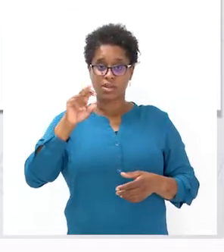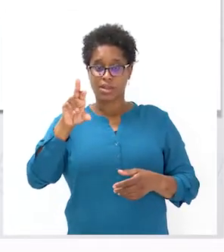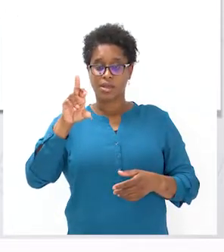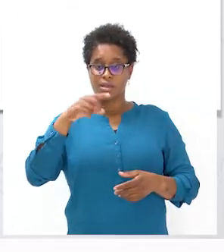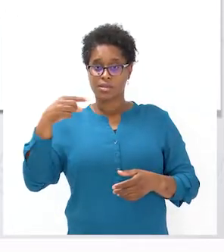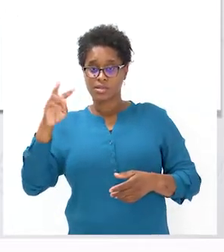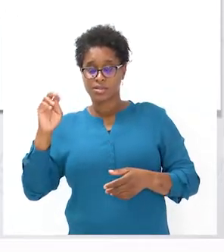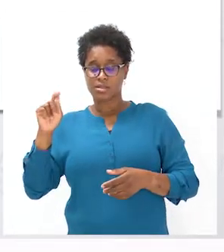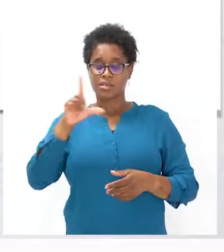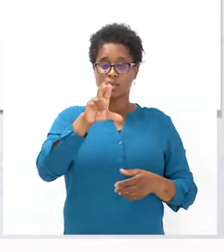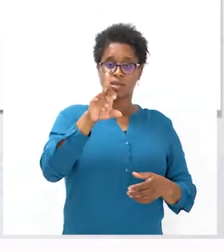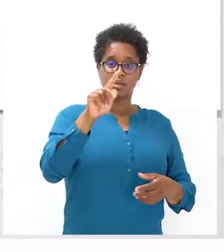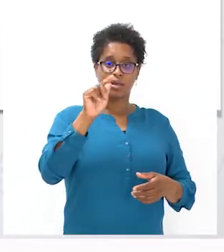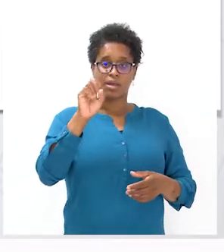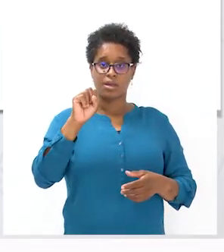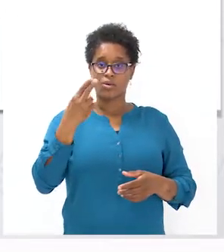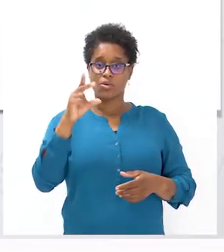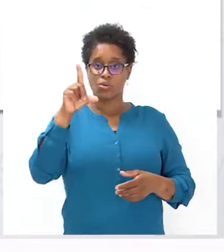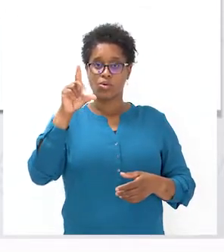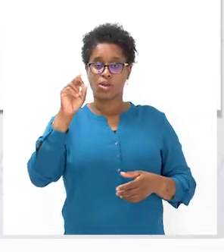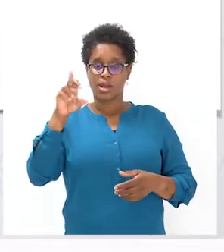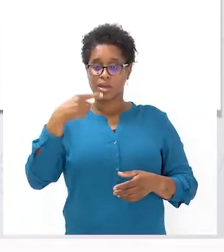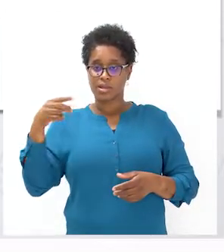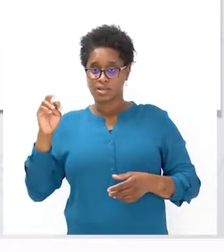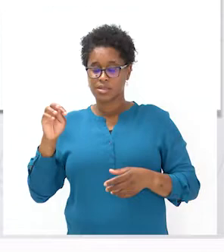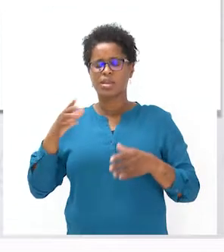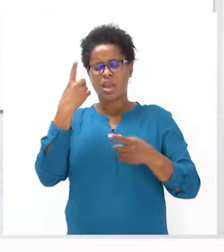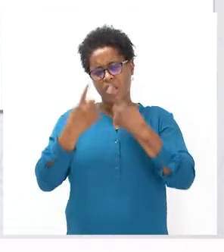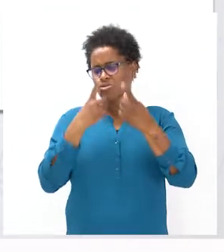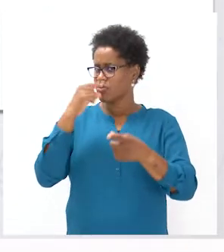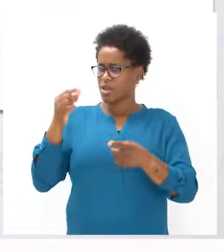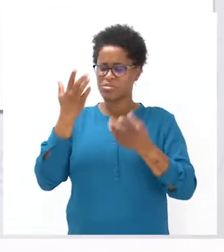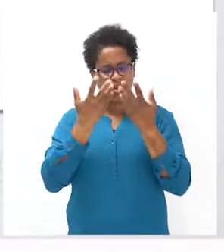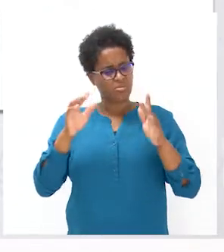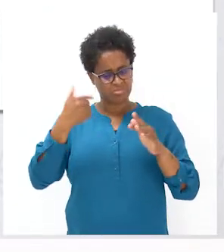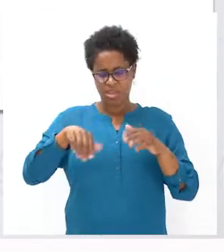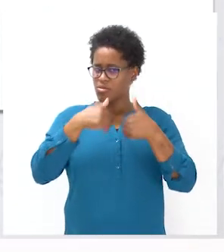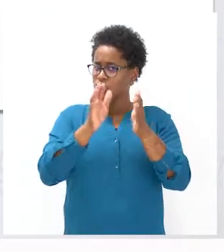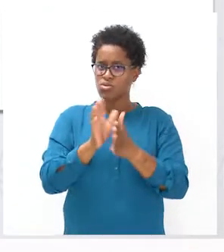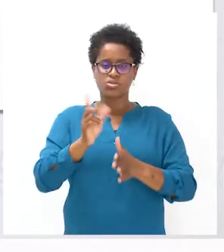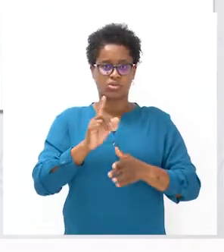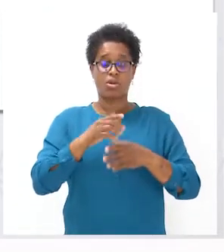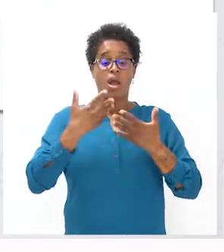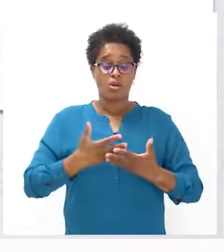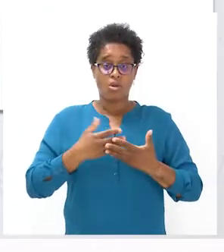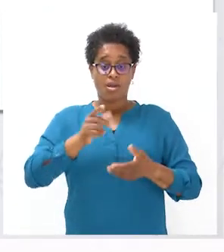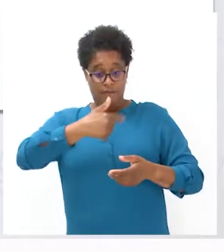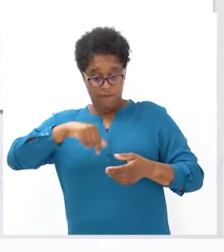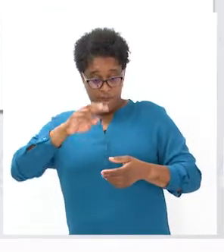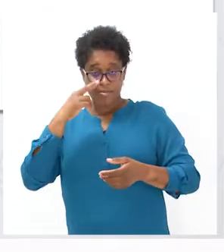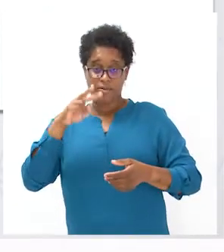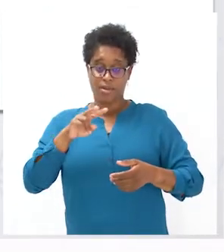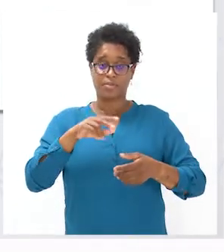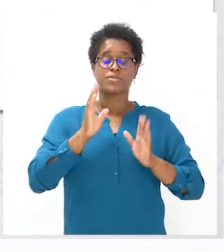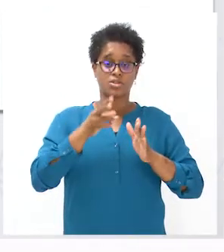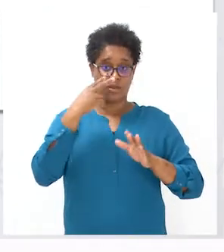Alguns dos verbos, naturalmente que não temos aqui todos. E agora vamos descobrir,